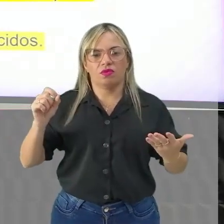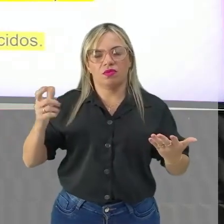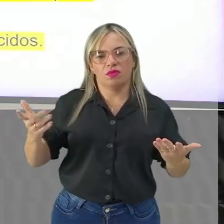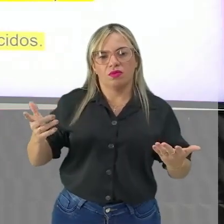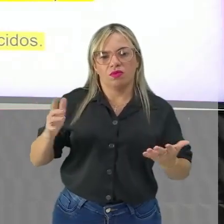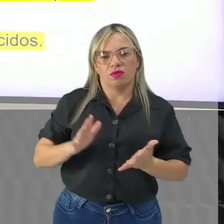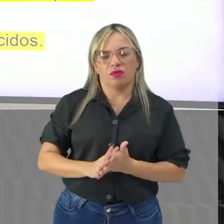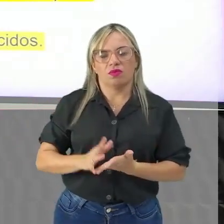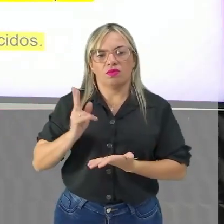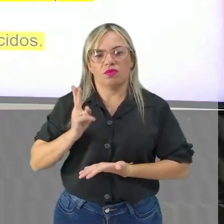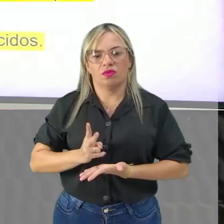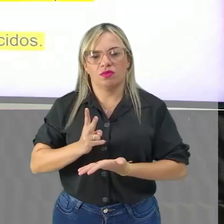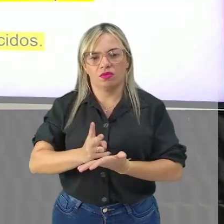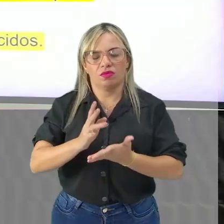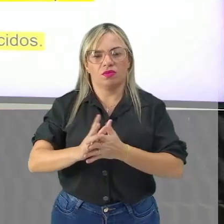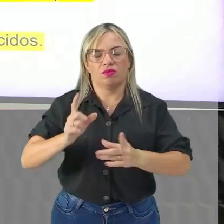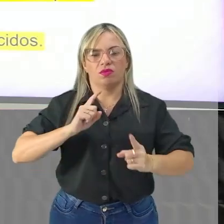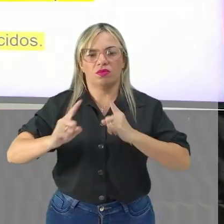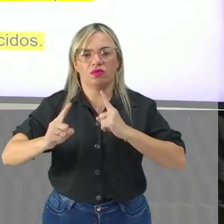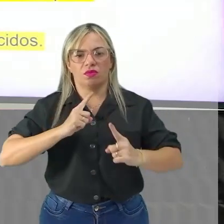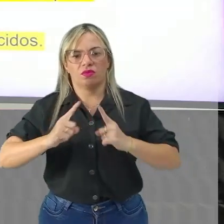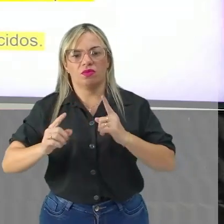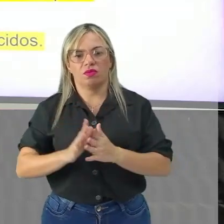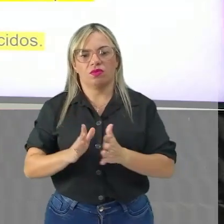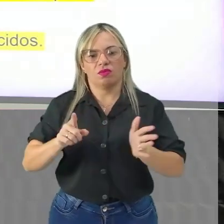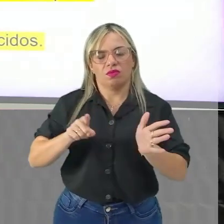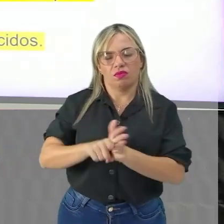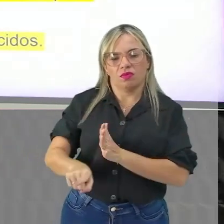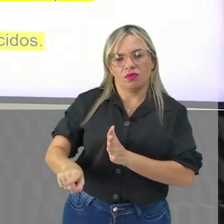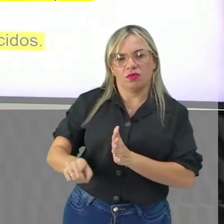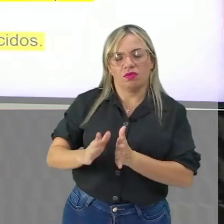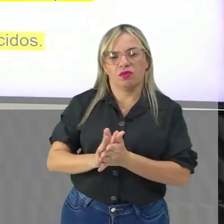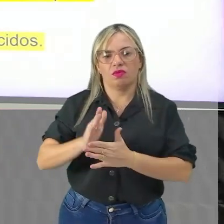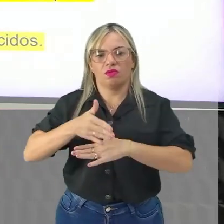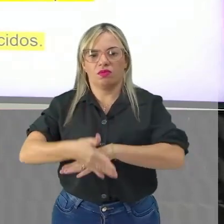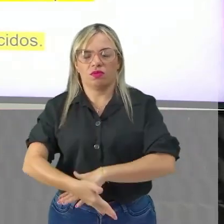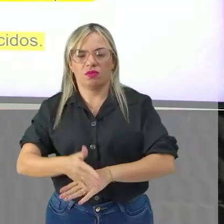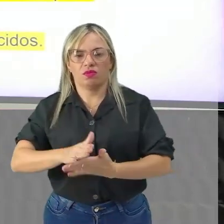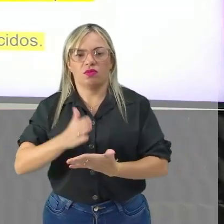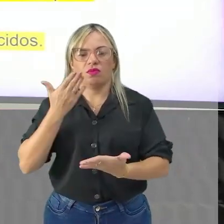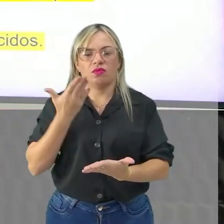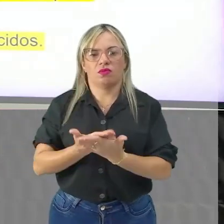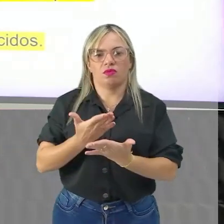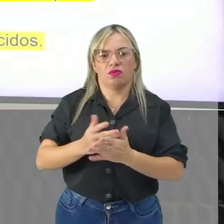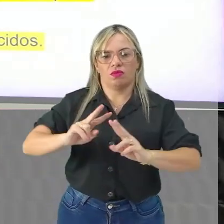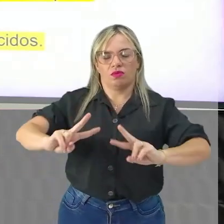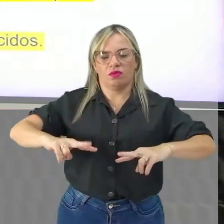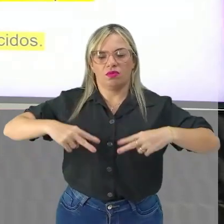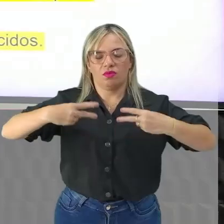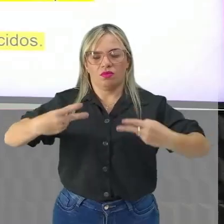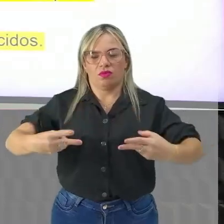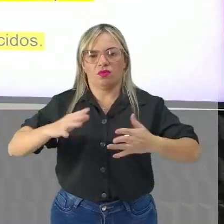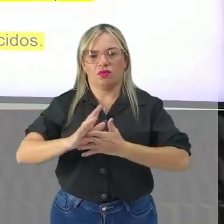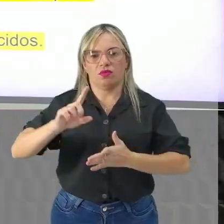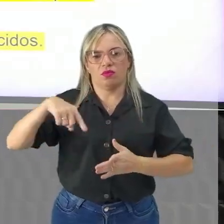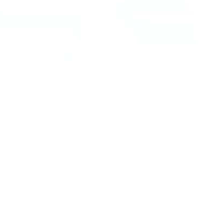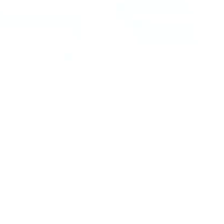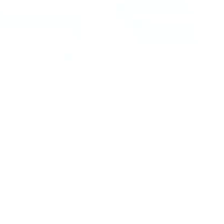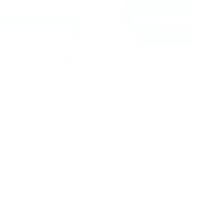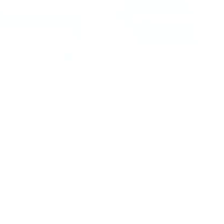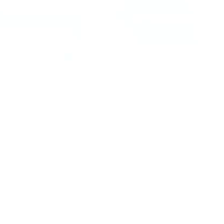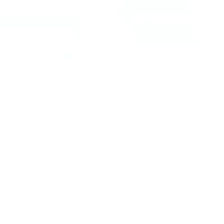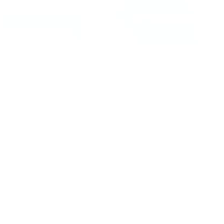A gente vai continuar aí discutindo as questões. Acessem o material no link, estudem, tá? E até lá!